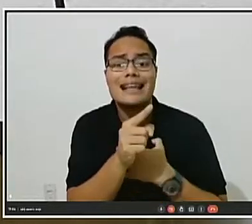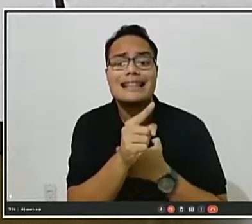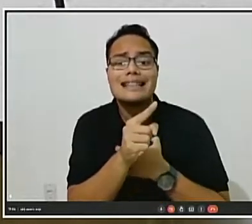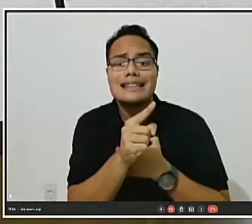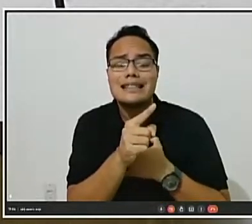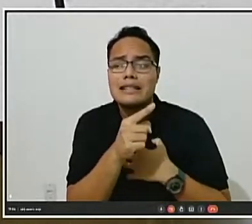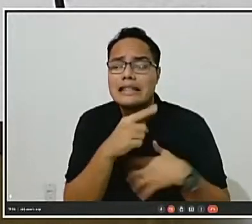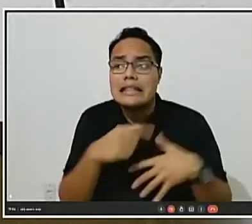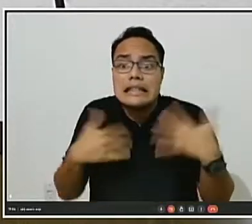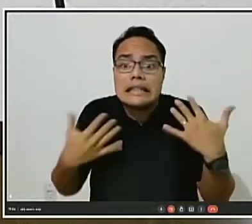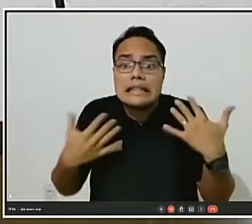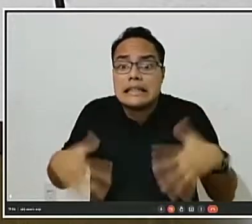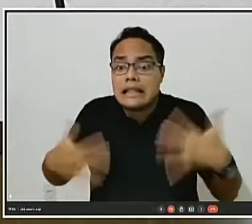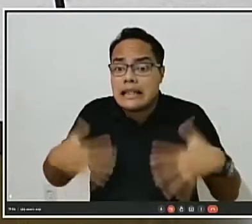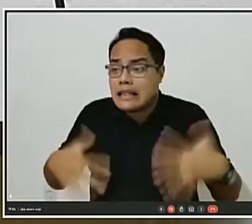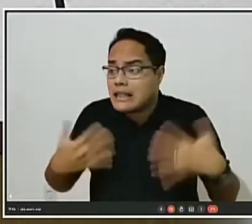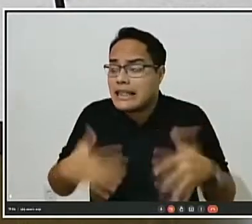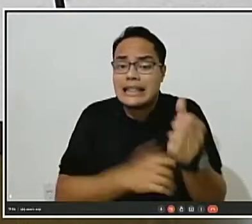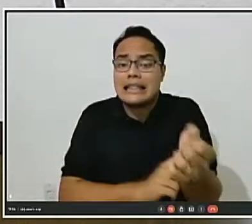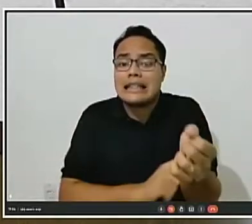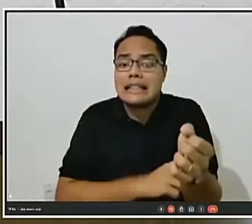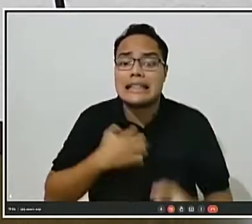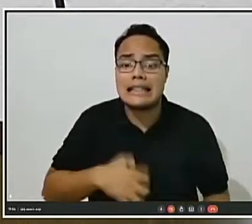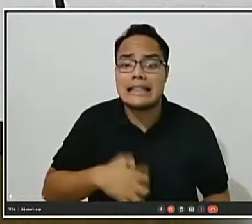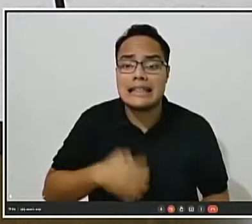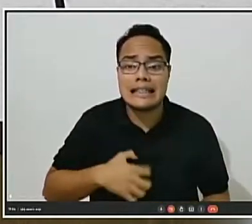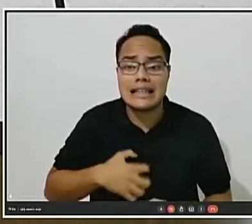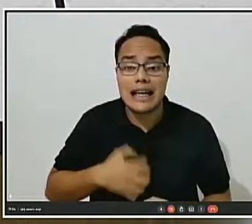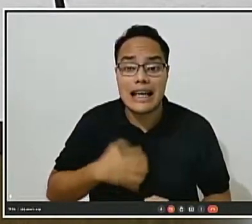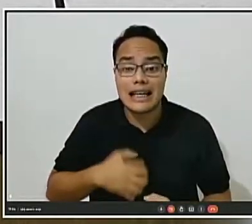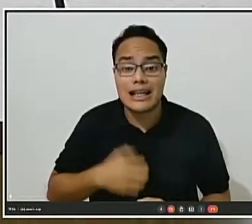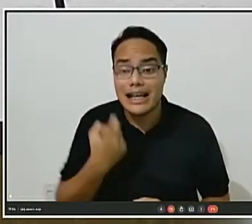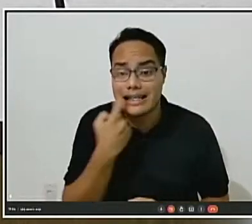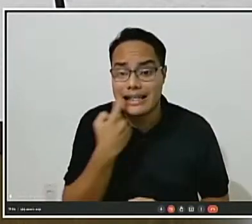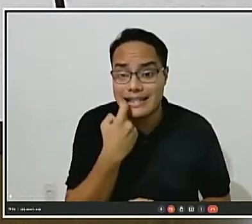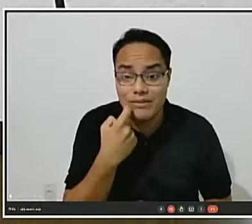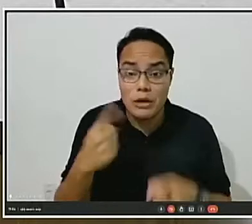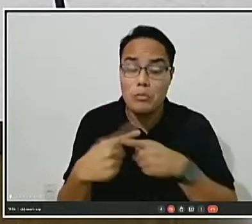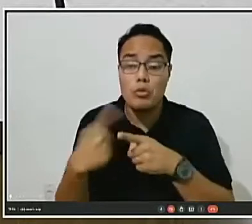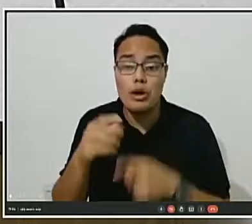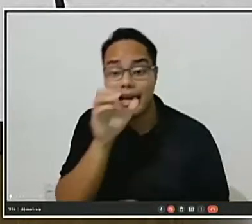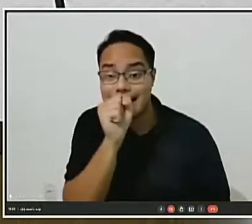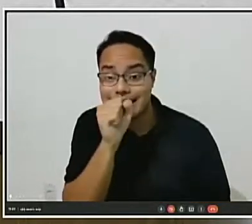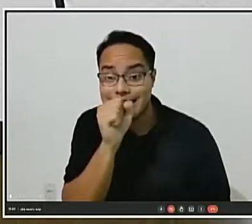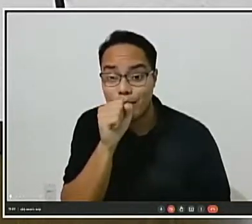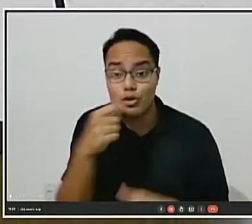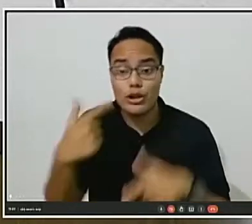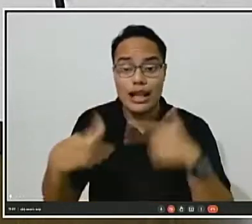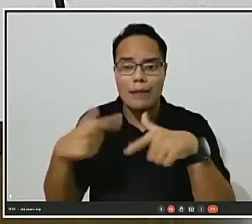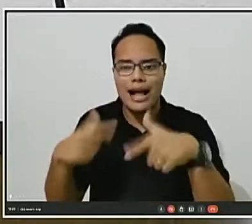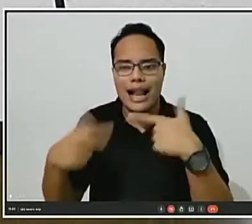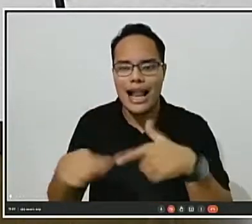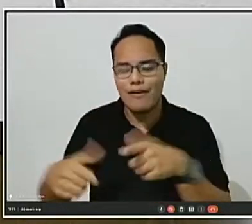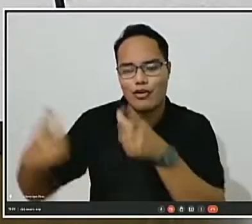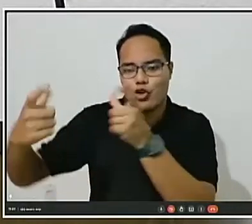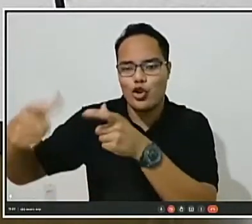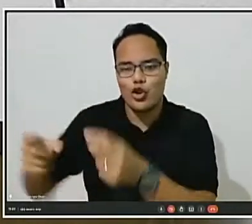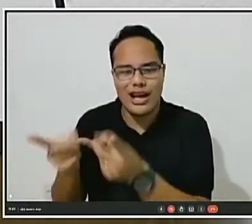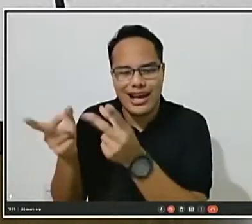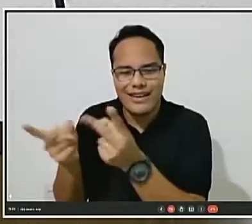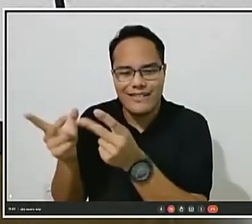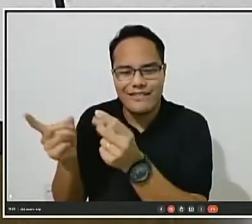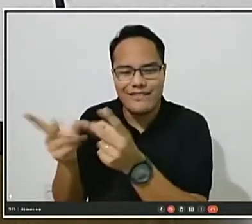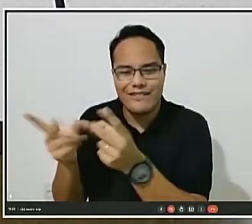sexta-feira à noite e no sábado de manhã ela ia fazer a feira, porque é uma feirante, não conseguiu vir para a feira devido